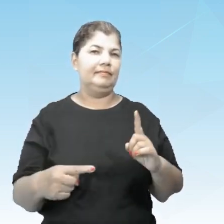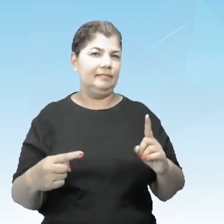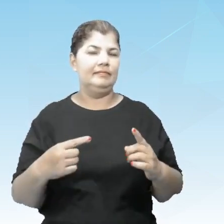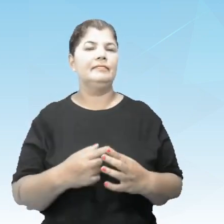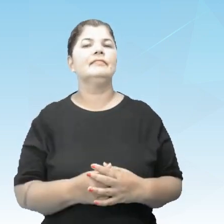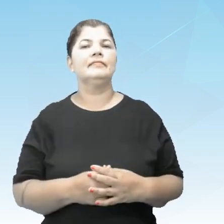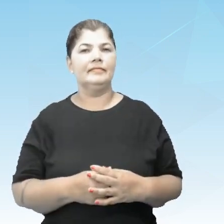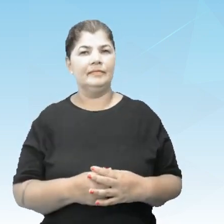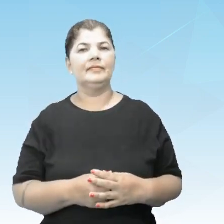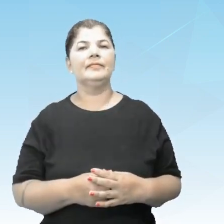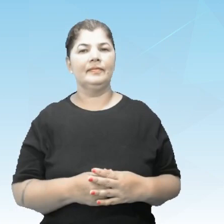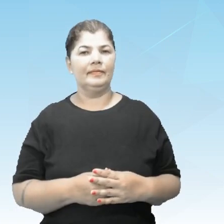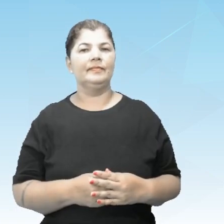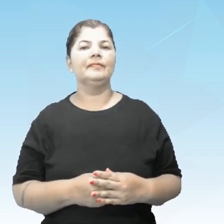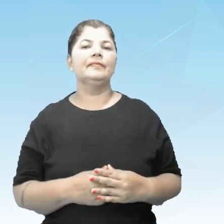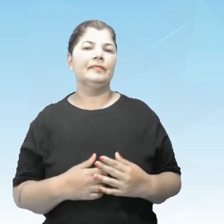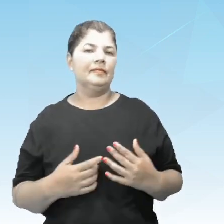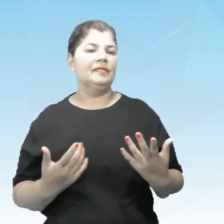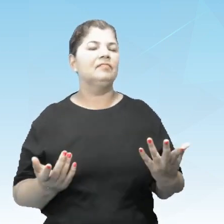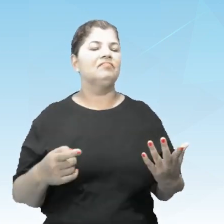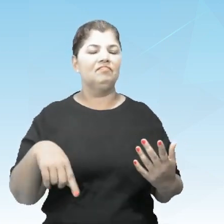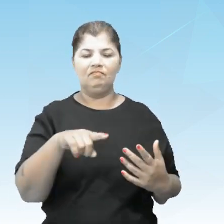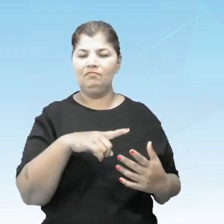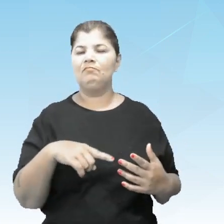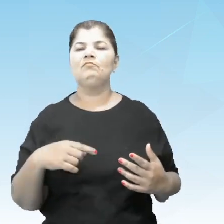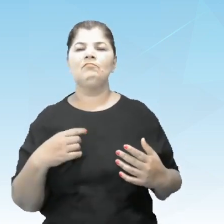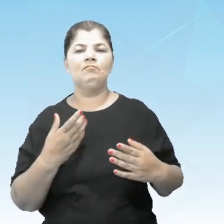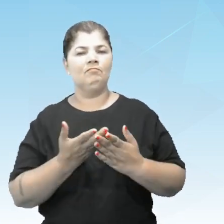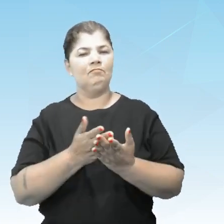descontentamento imenso, né? Então, com o